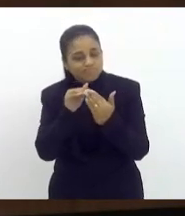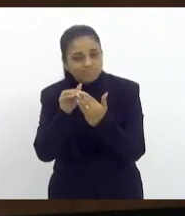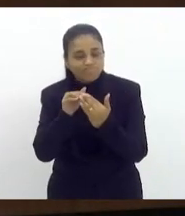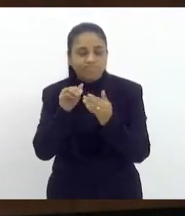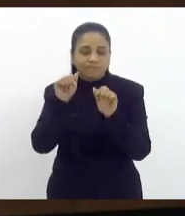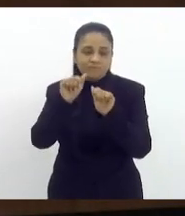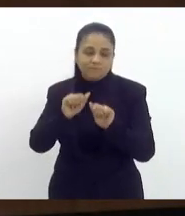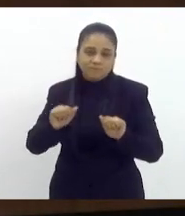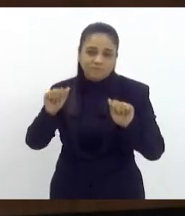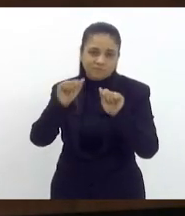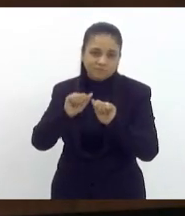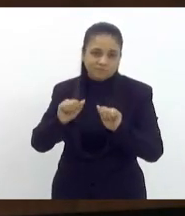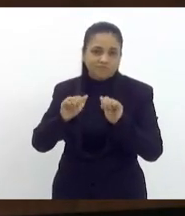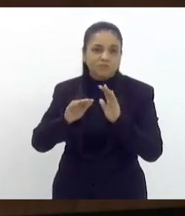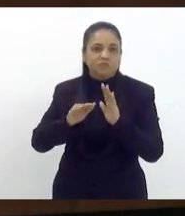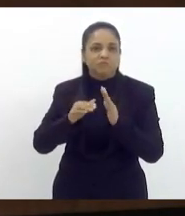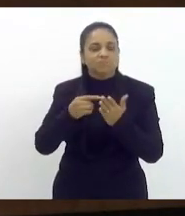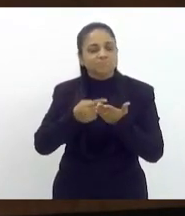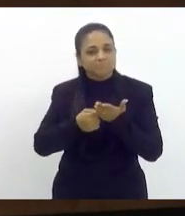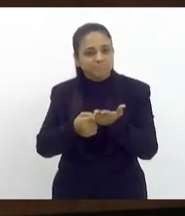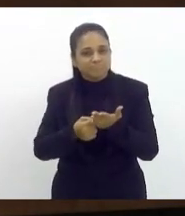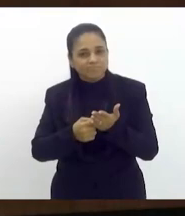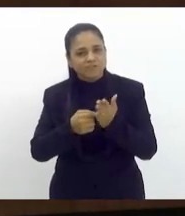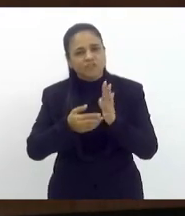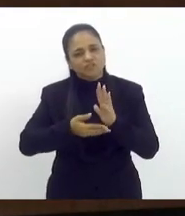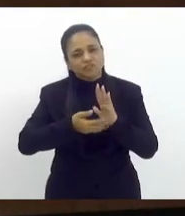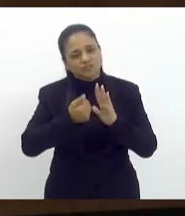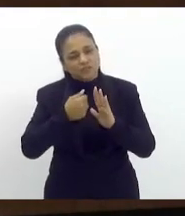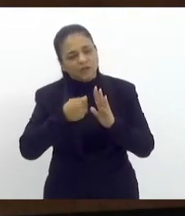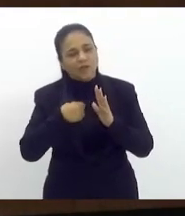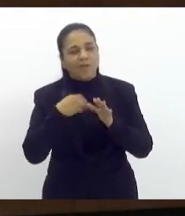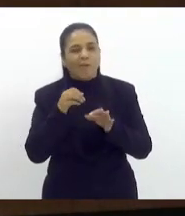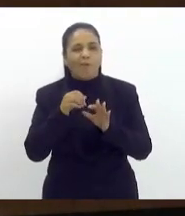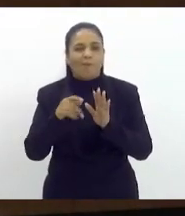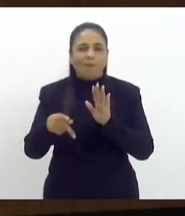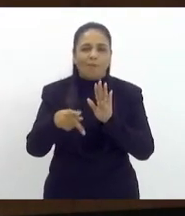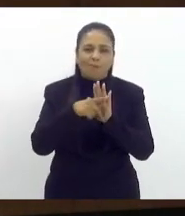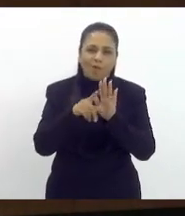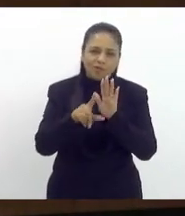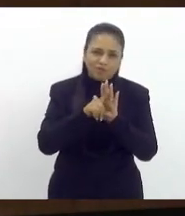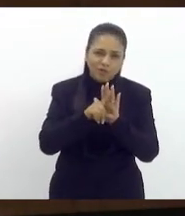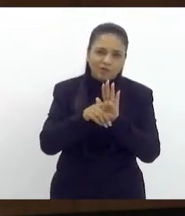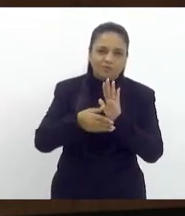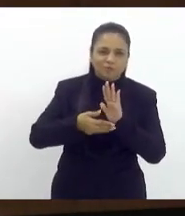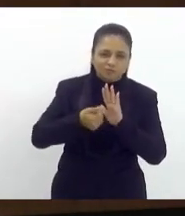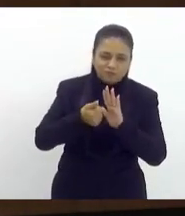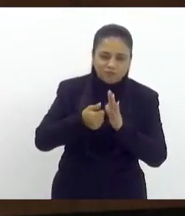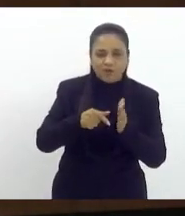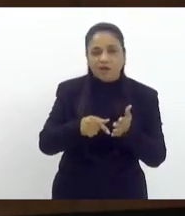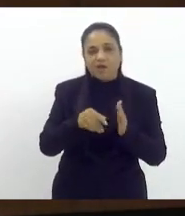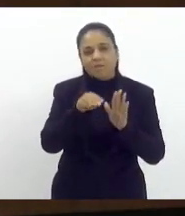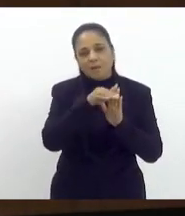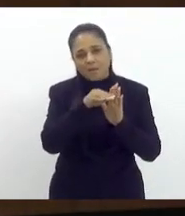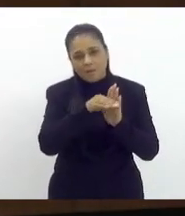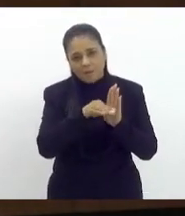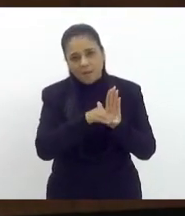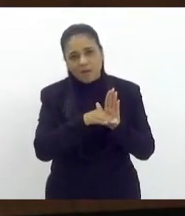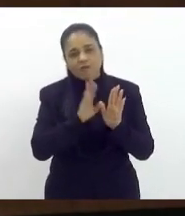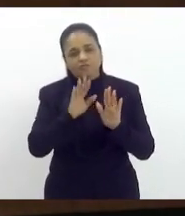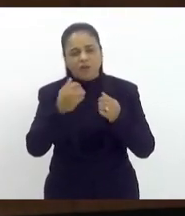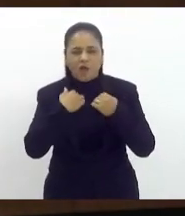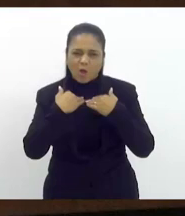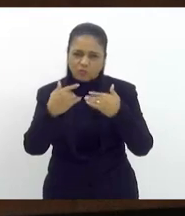associações ver se retirava por acordo projeto de pauta eu sei que já teve audiência pública tudo isso mas há uma preocupação